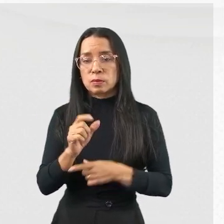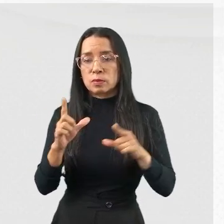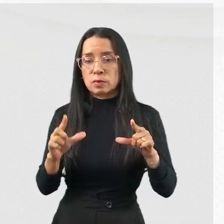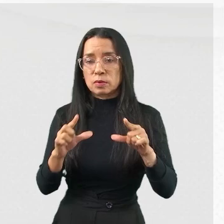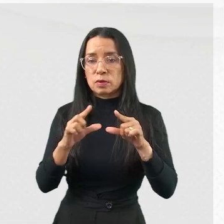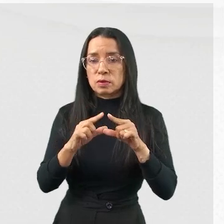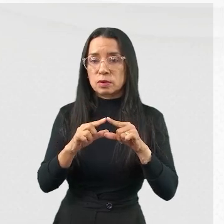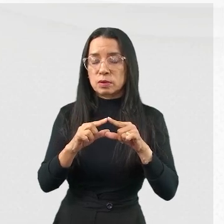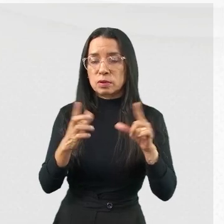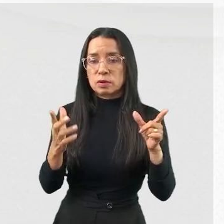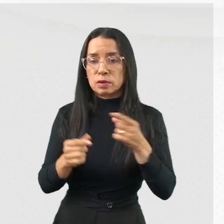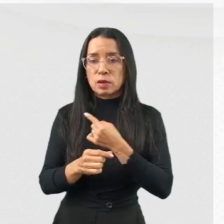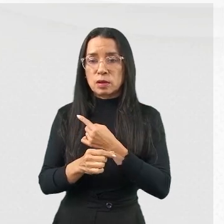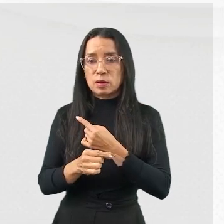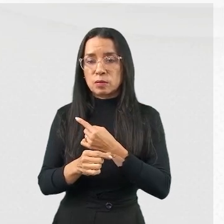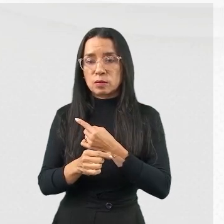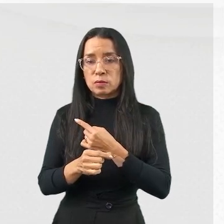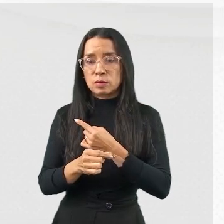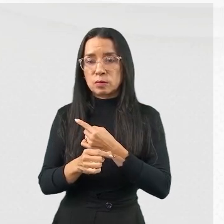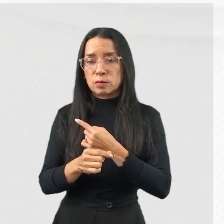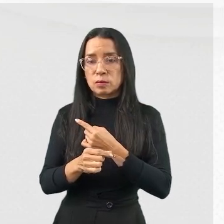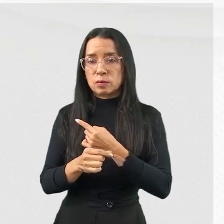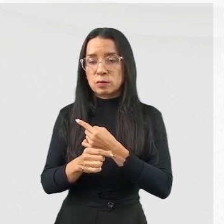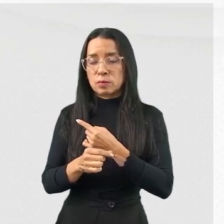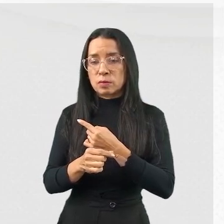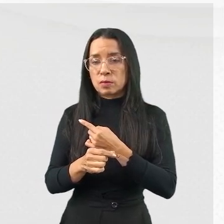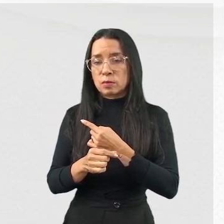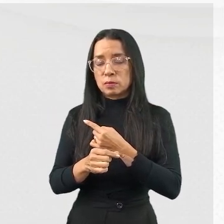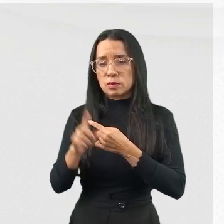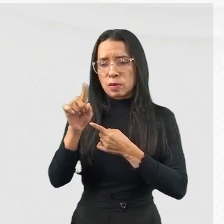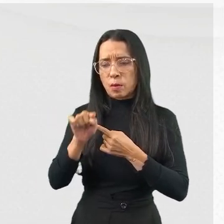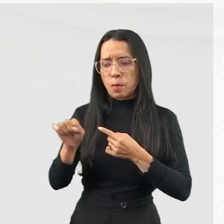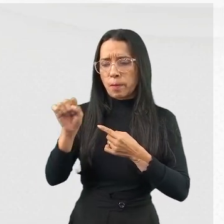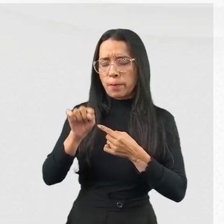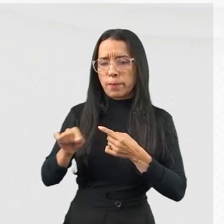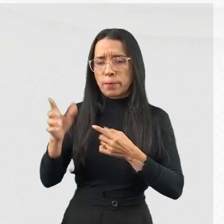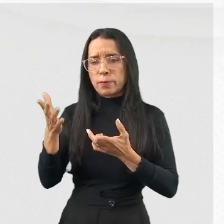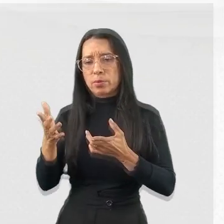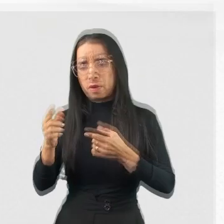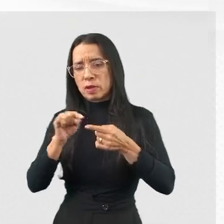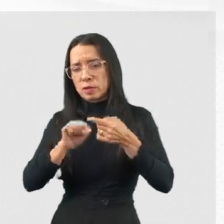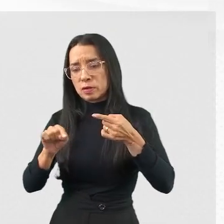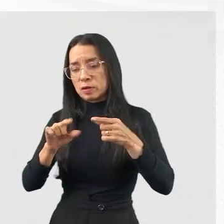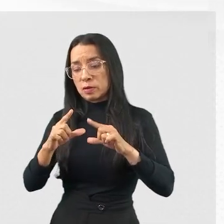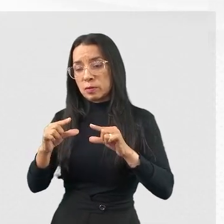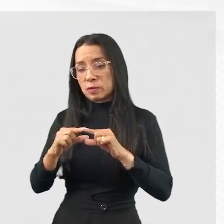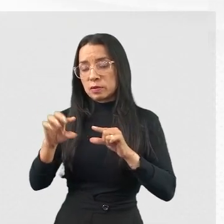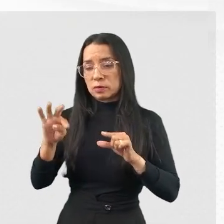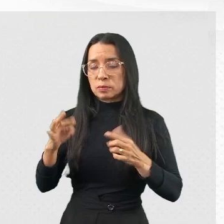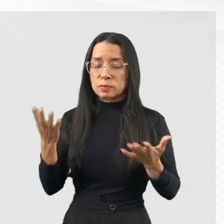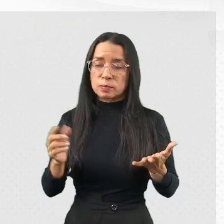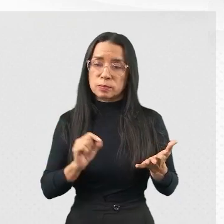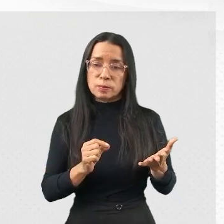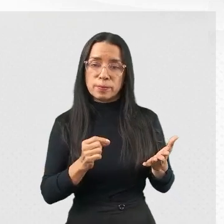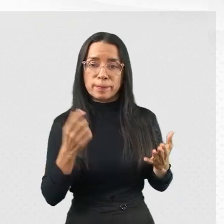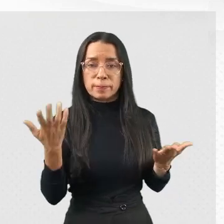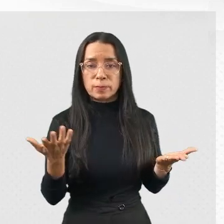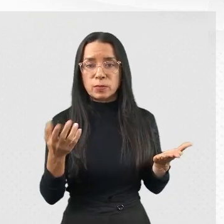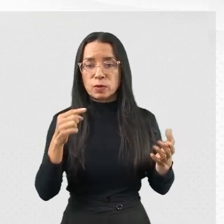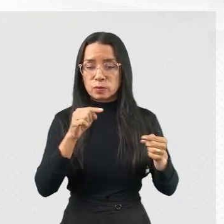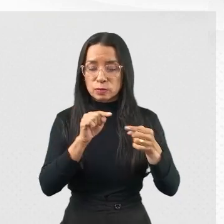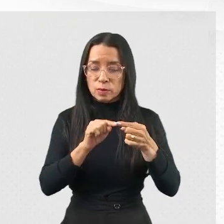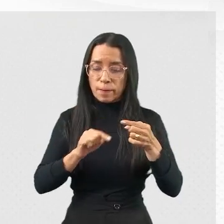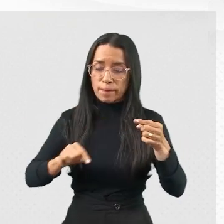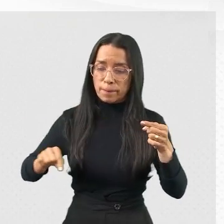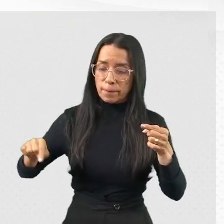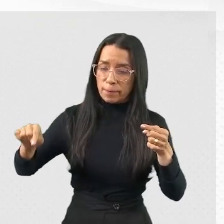ângulo percorrido, dividido pelo tempo. No caso, os mesmos 20 segundos. Tá? Enquanto você está percorrendo aqui